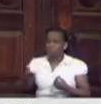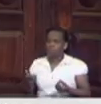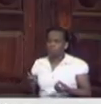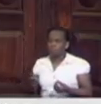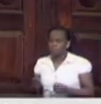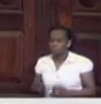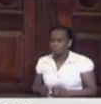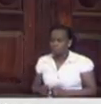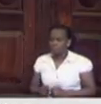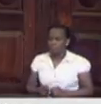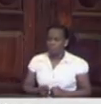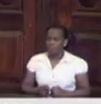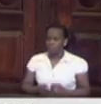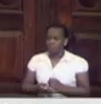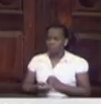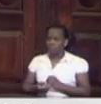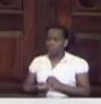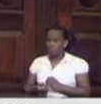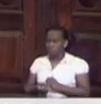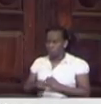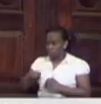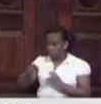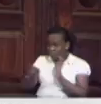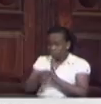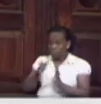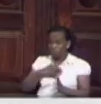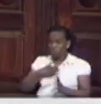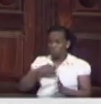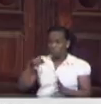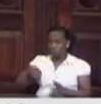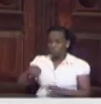União. Nosso bem